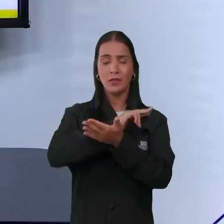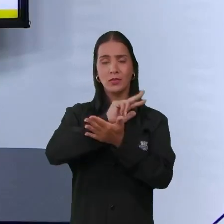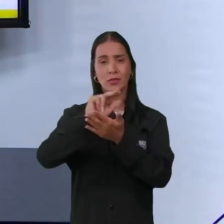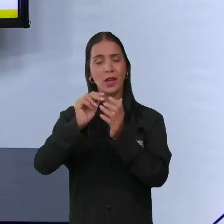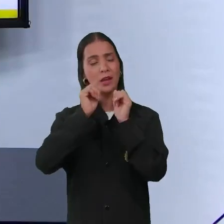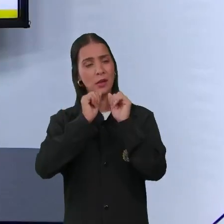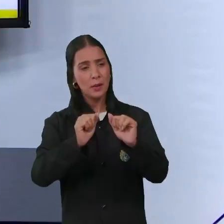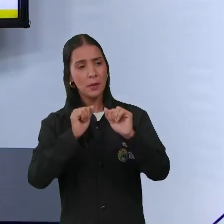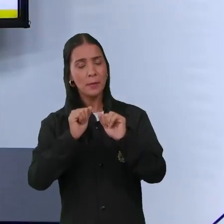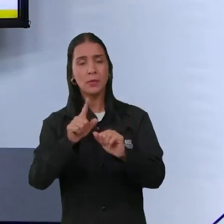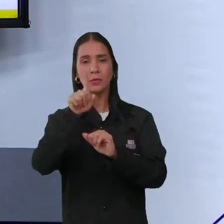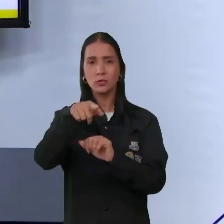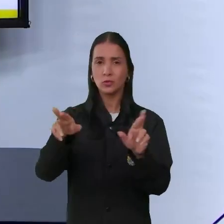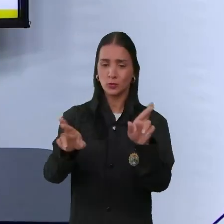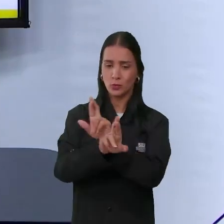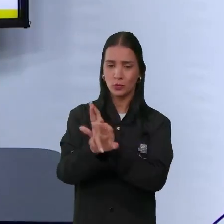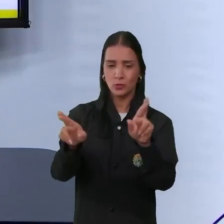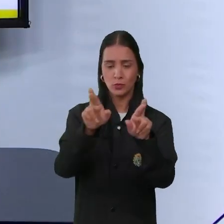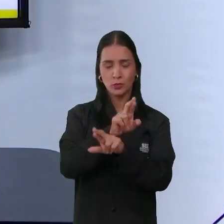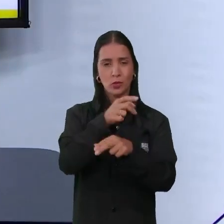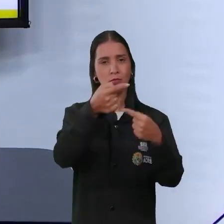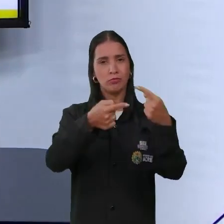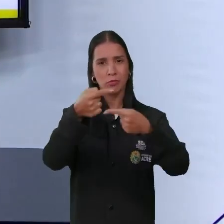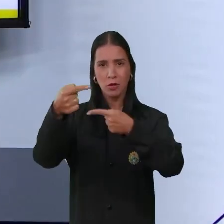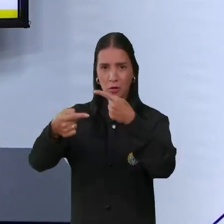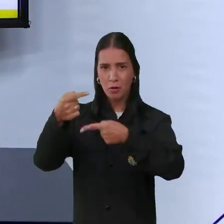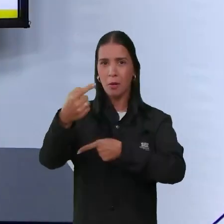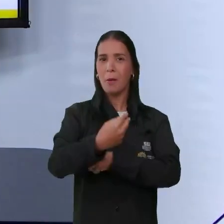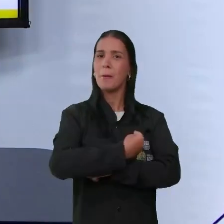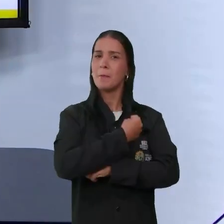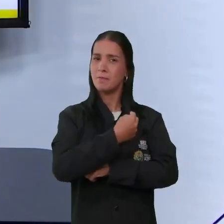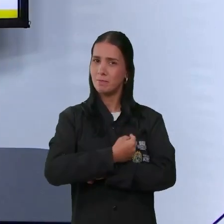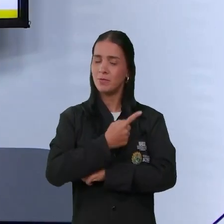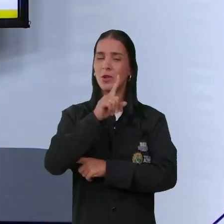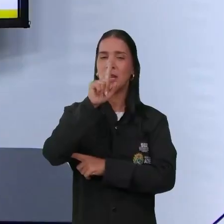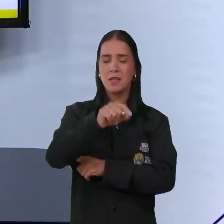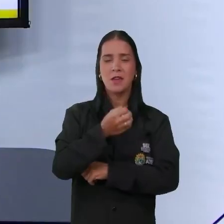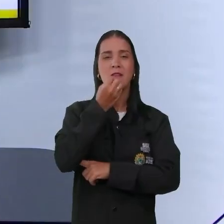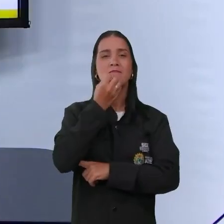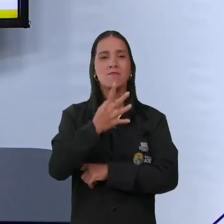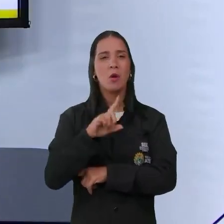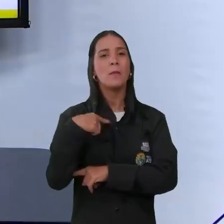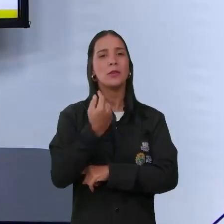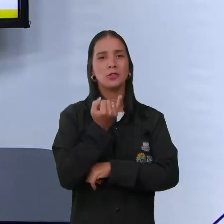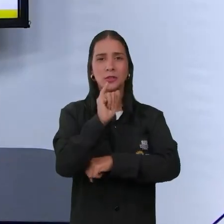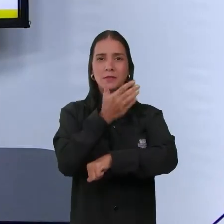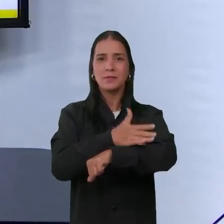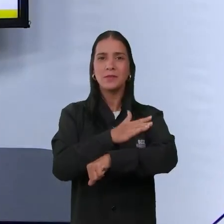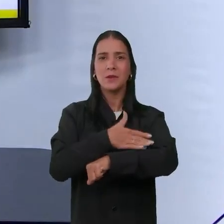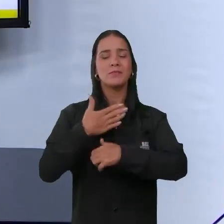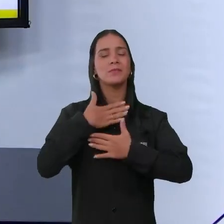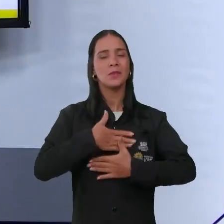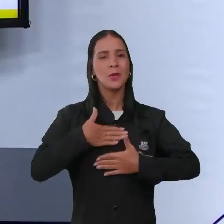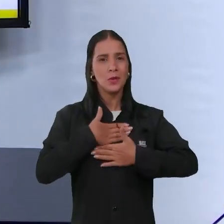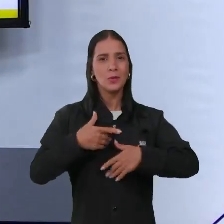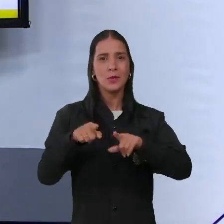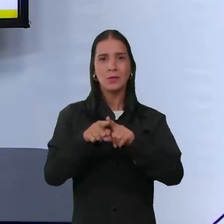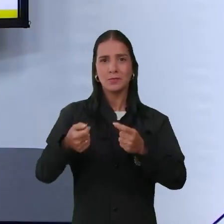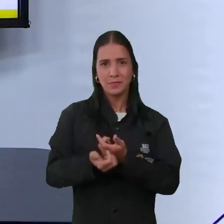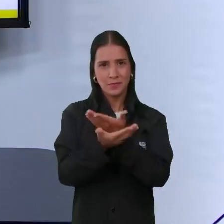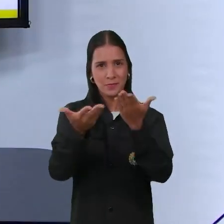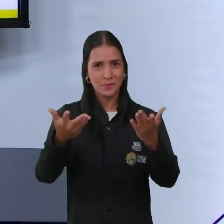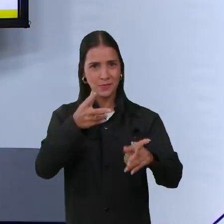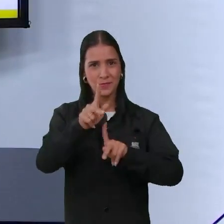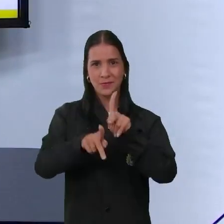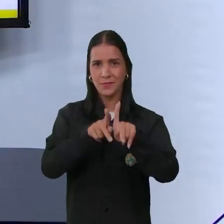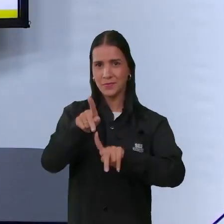dessa biopolítica bem implementada, quando colocada em prática com satisfação para a